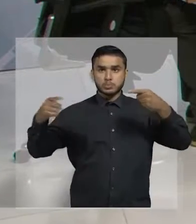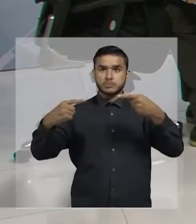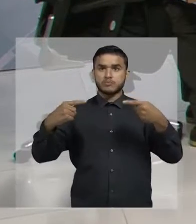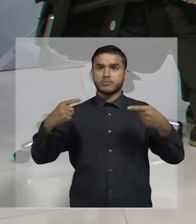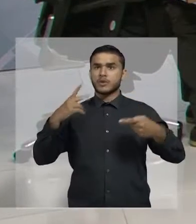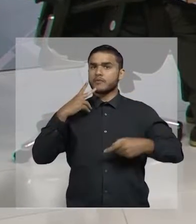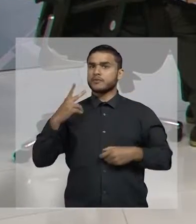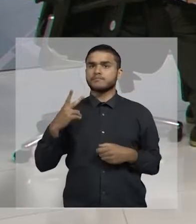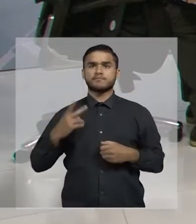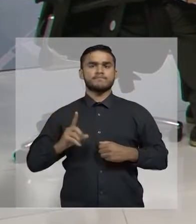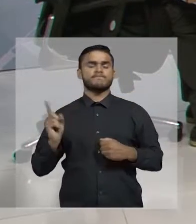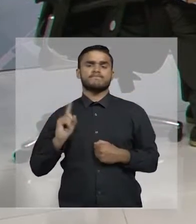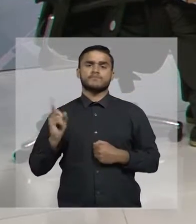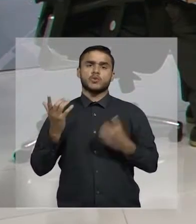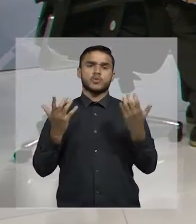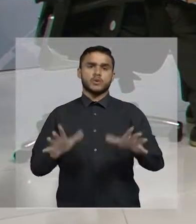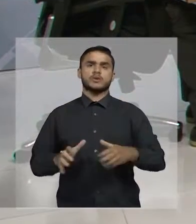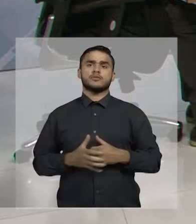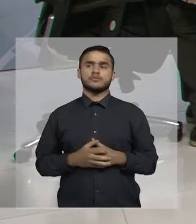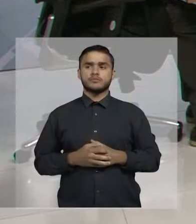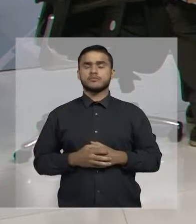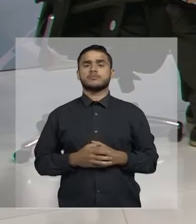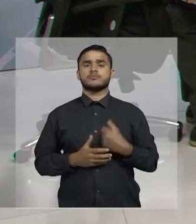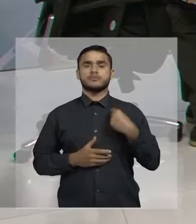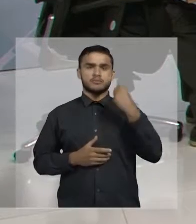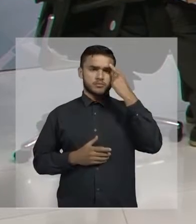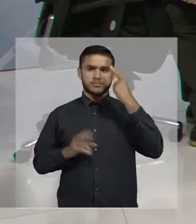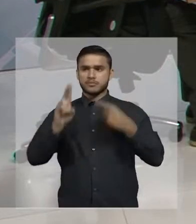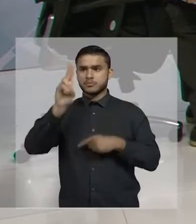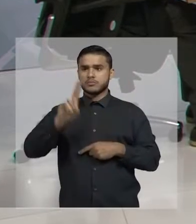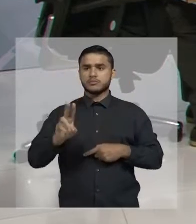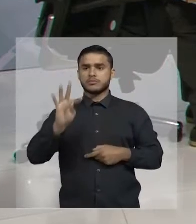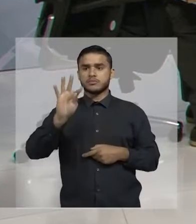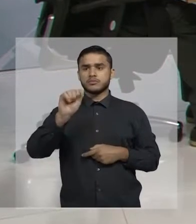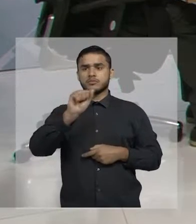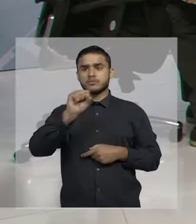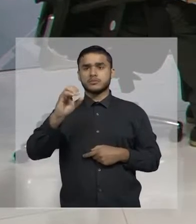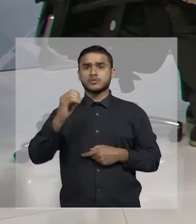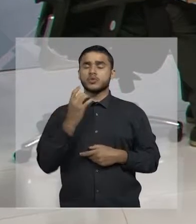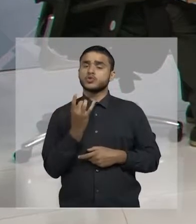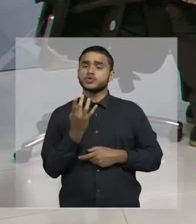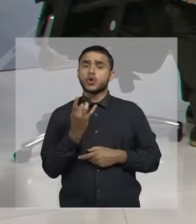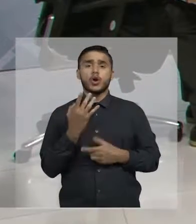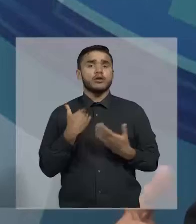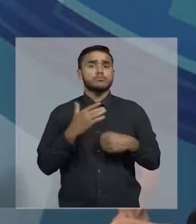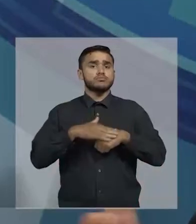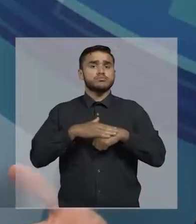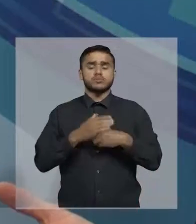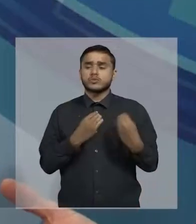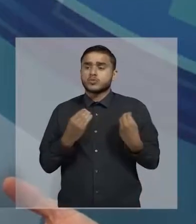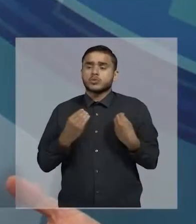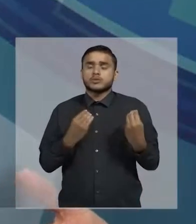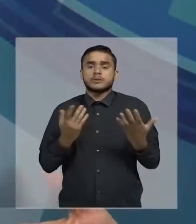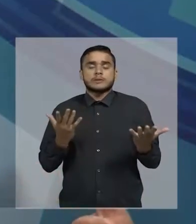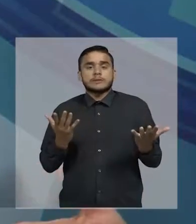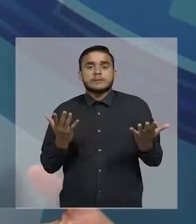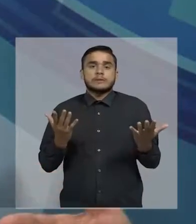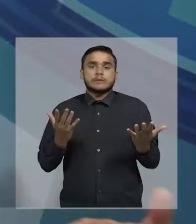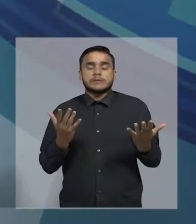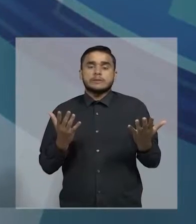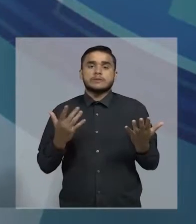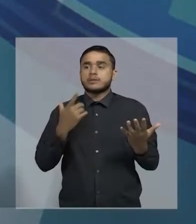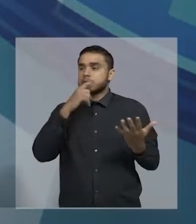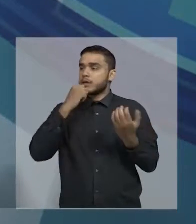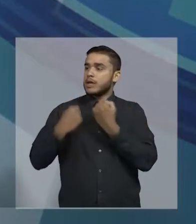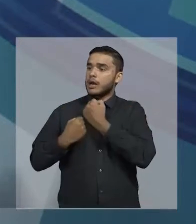há pouco tempo que nunca esteve tão sozinho, tão isolado. Né? E, se sentindo isolado, ele certamente não